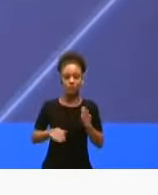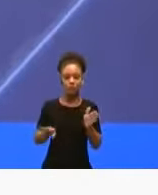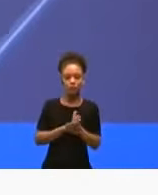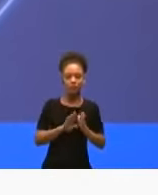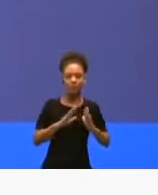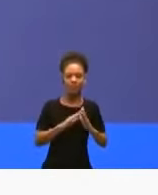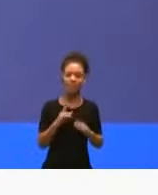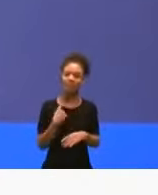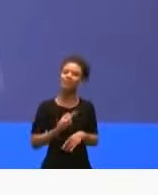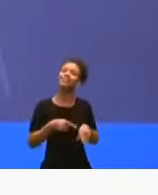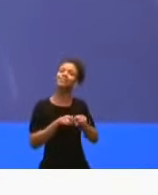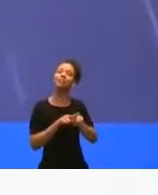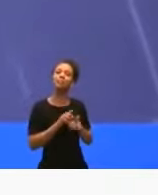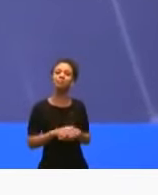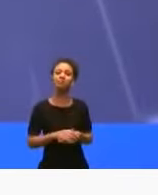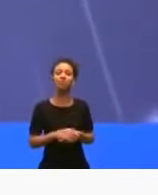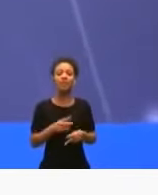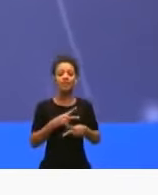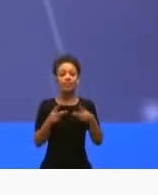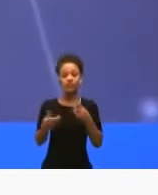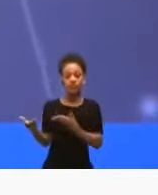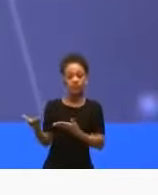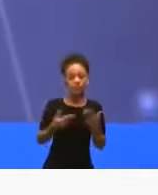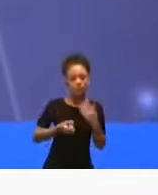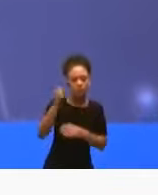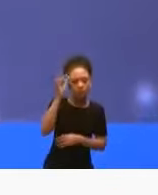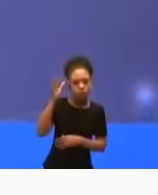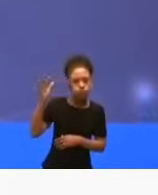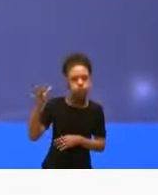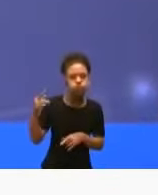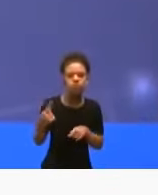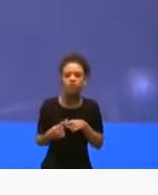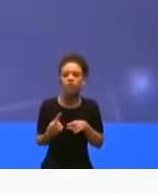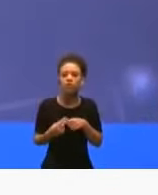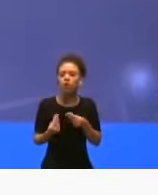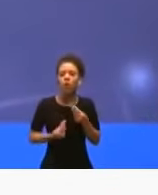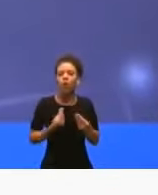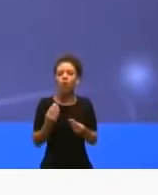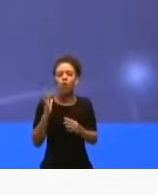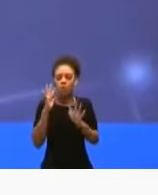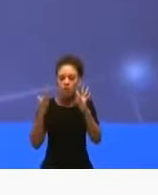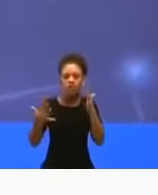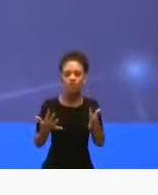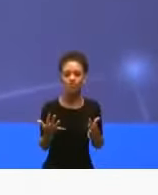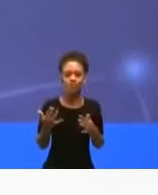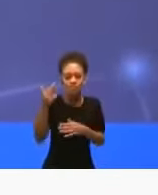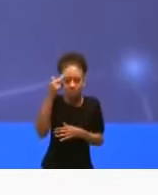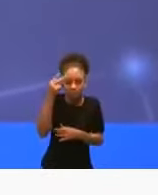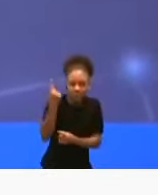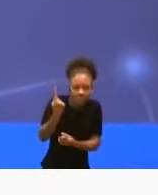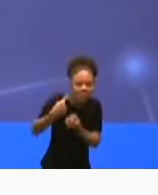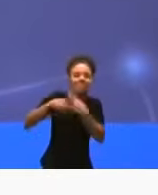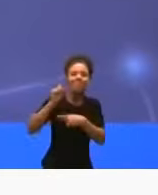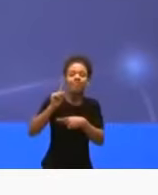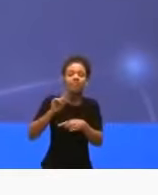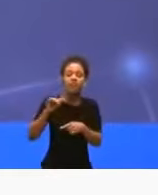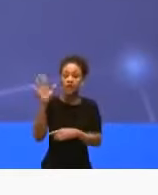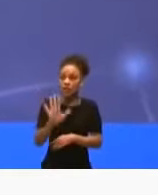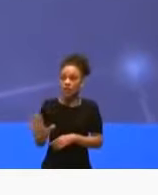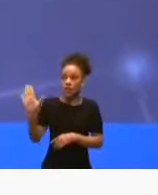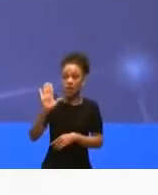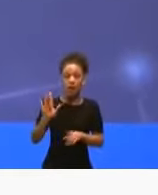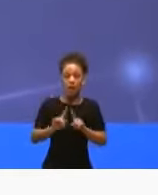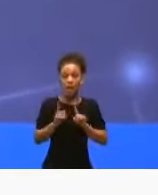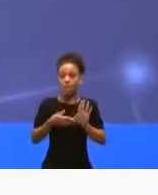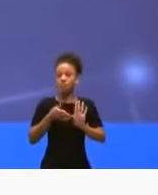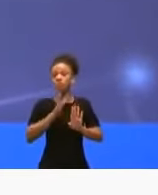também. E a Via convida seus clientes a imaginar caminhos, porque realiza sonhos, e rápido, em todo o Brasil. Mas por trás disso